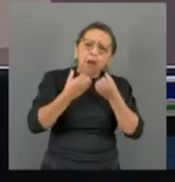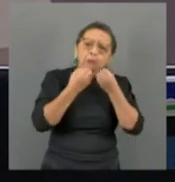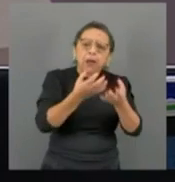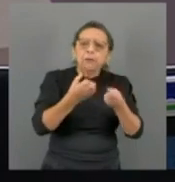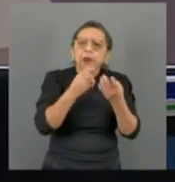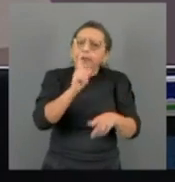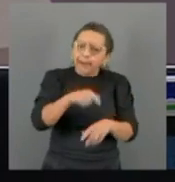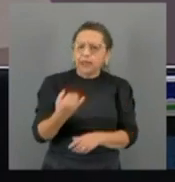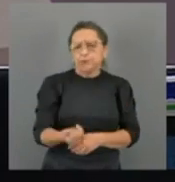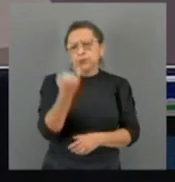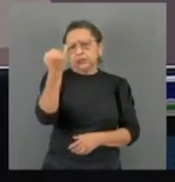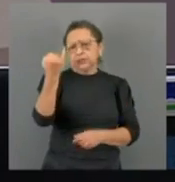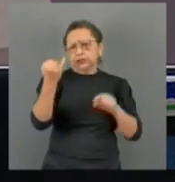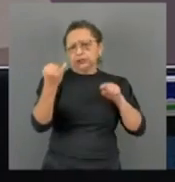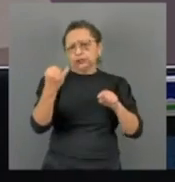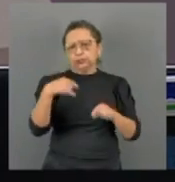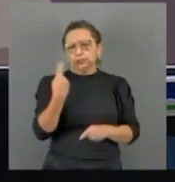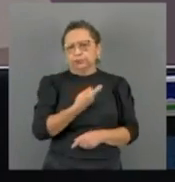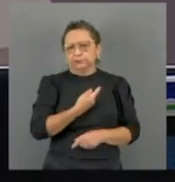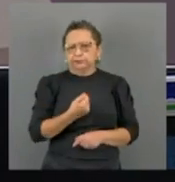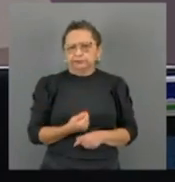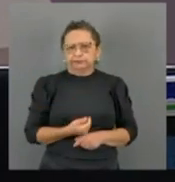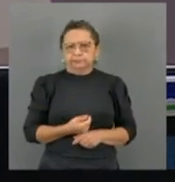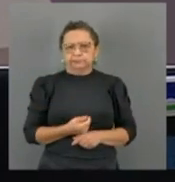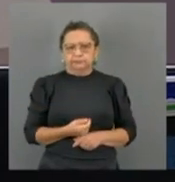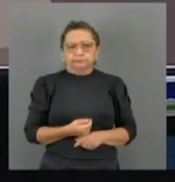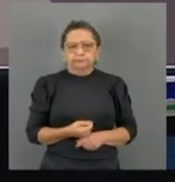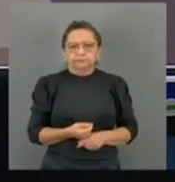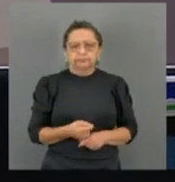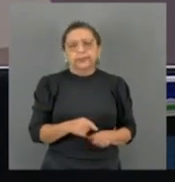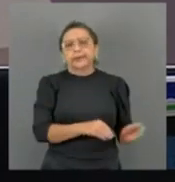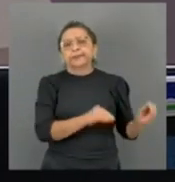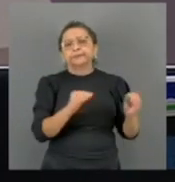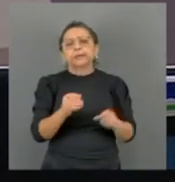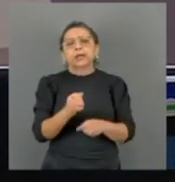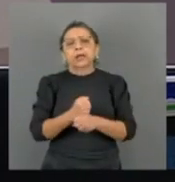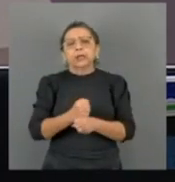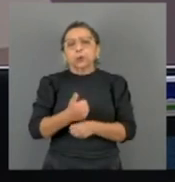muito importante para a gente. Em